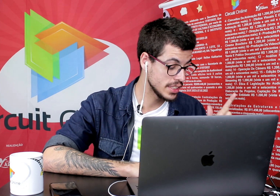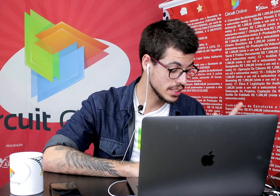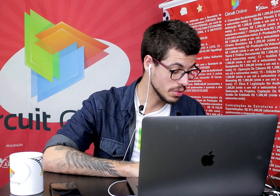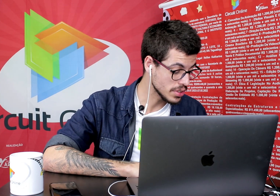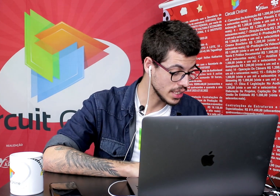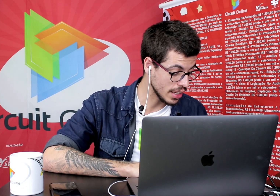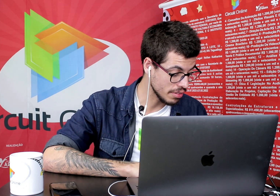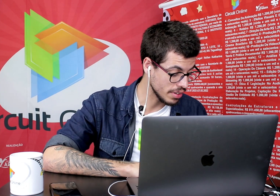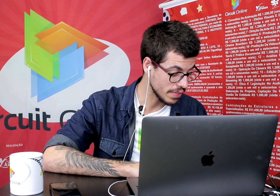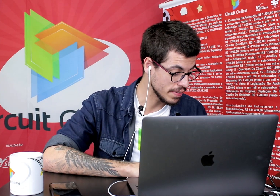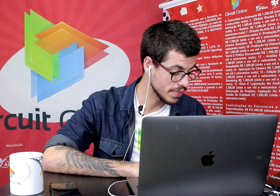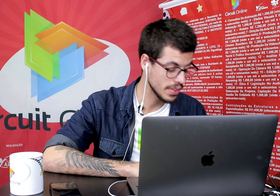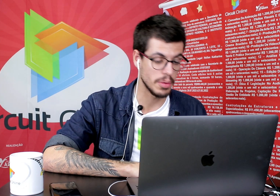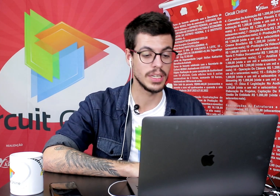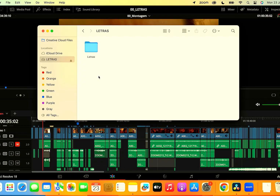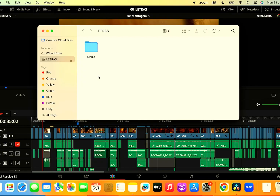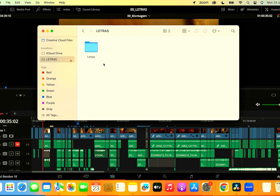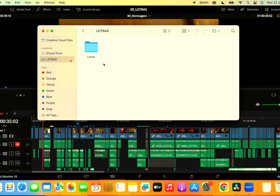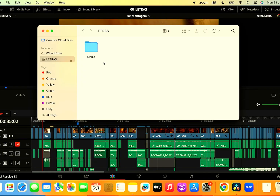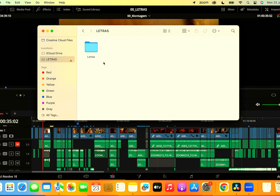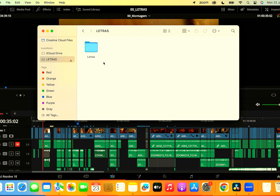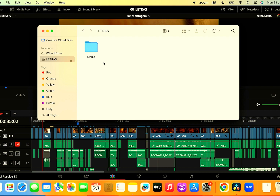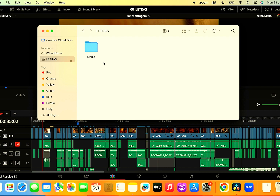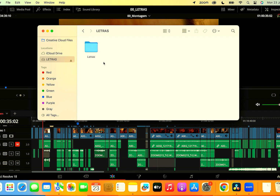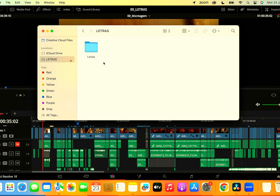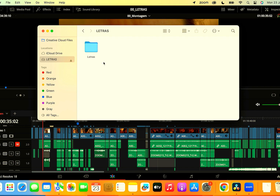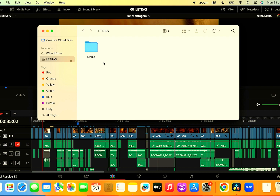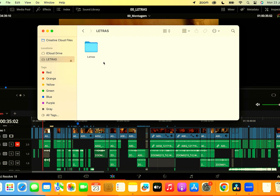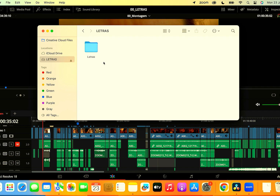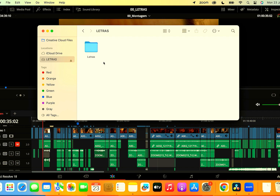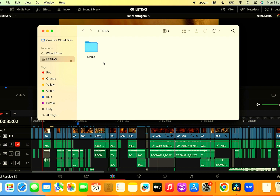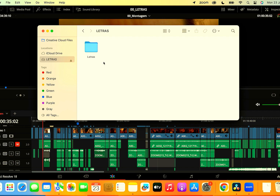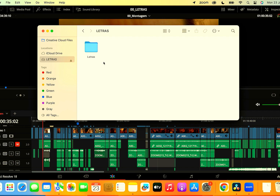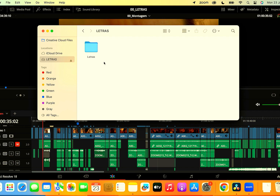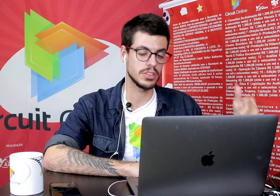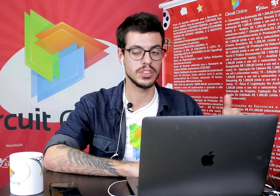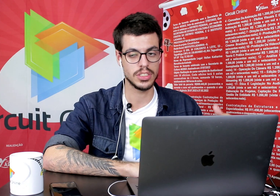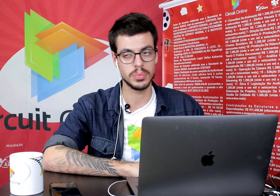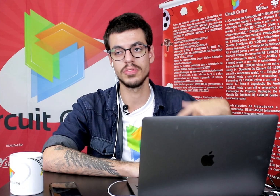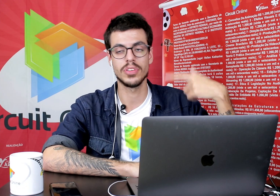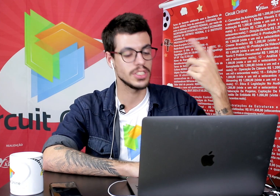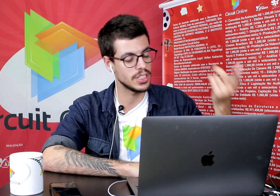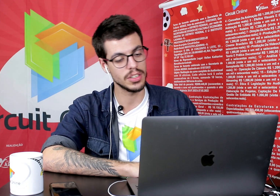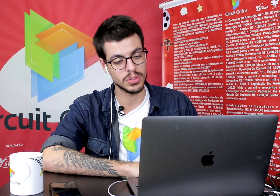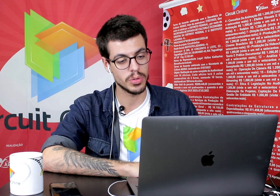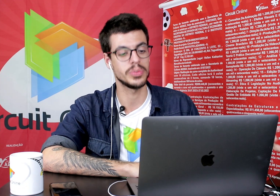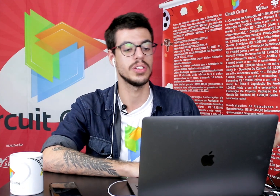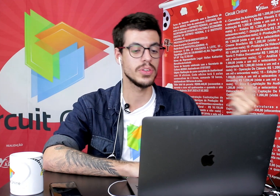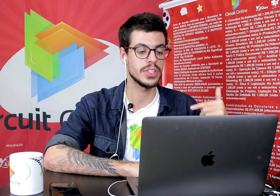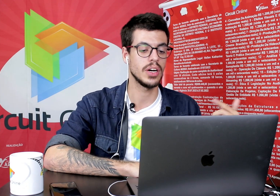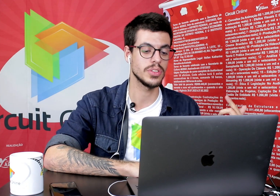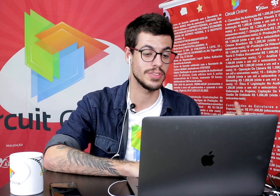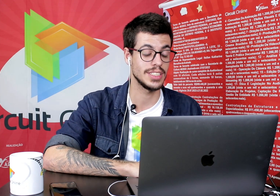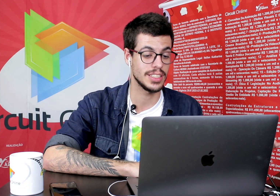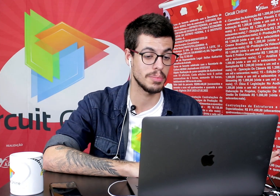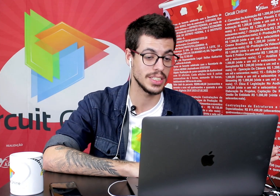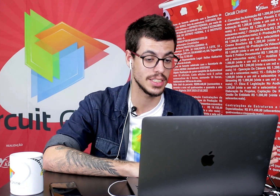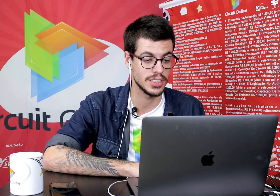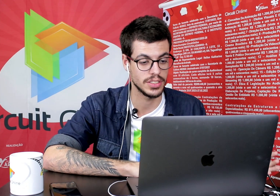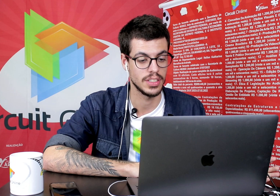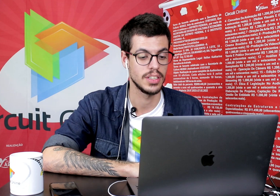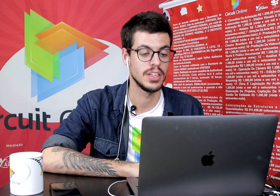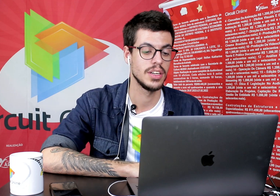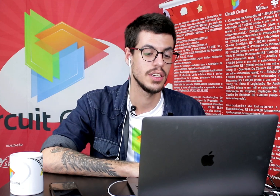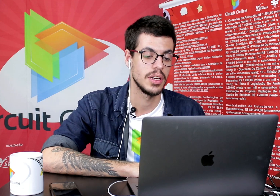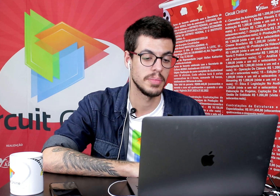Ah, vocês não conseguem ver, mas eu trabalho com um HD separado só com filme por questões de, tipo, vou editar em outro computador e tal, isso facilita